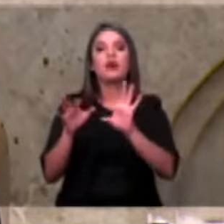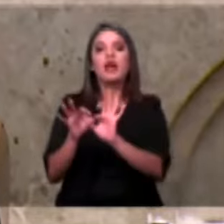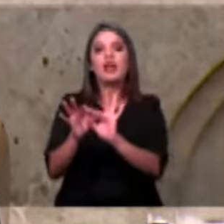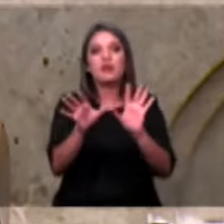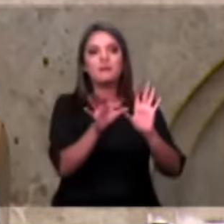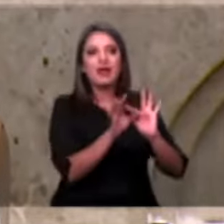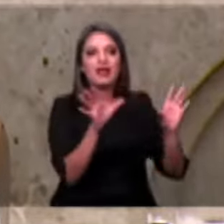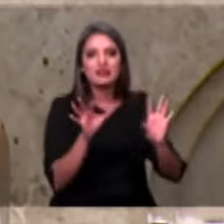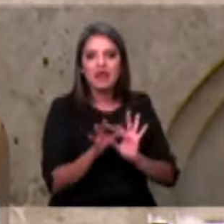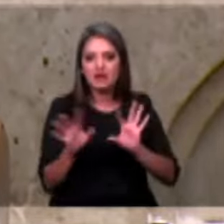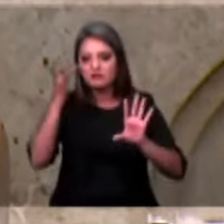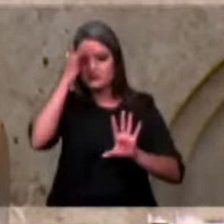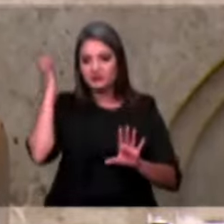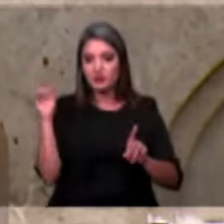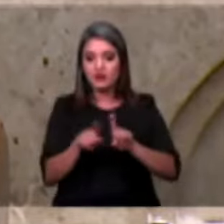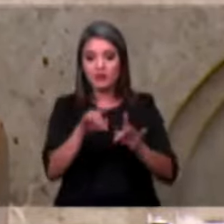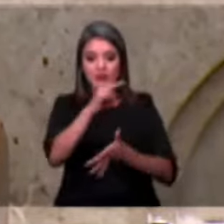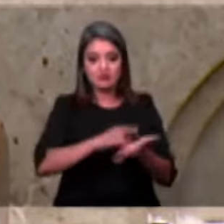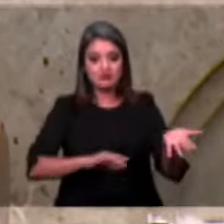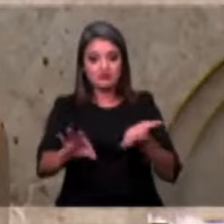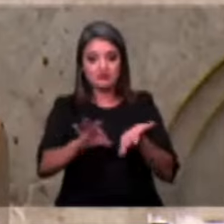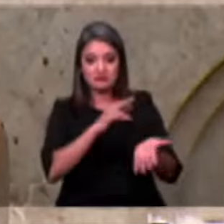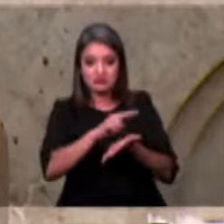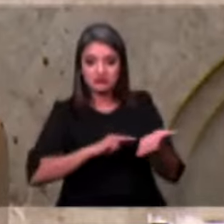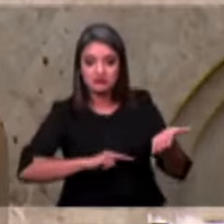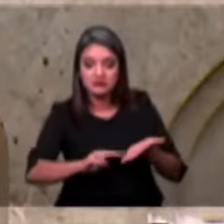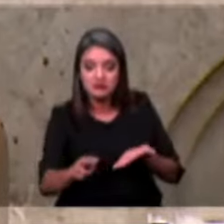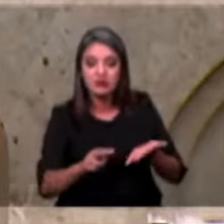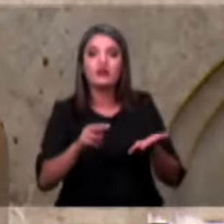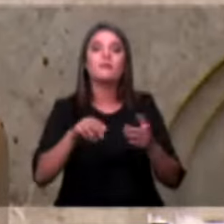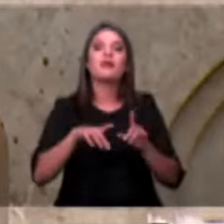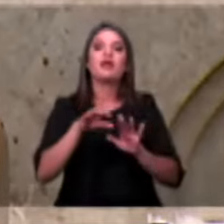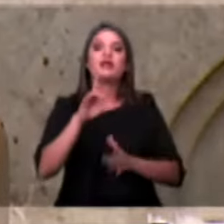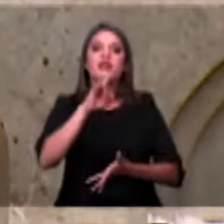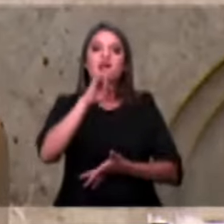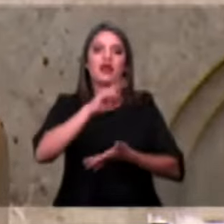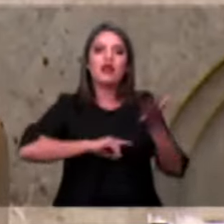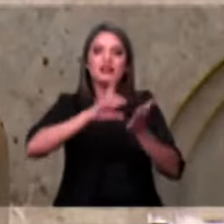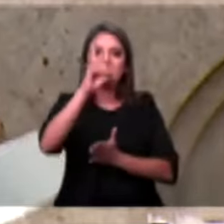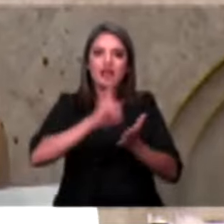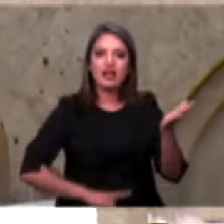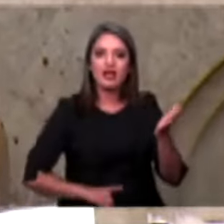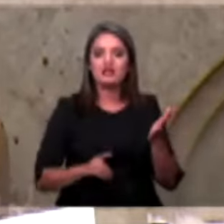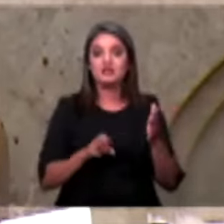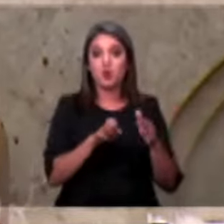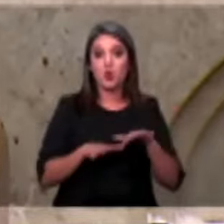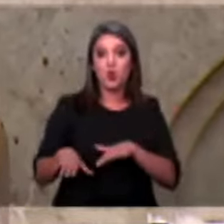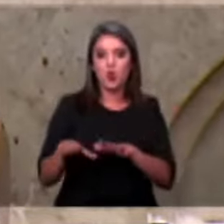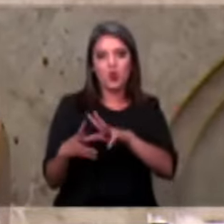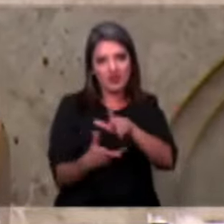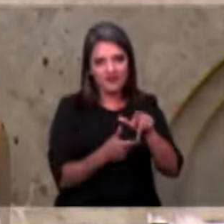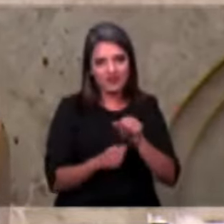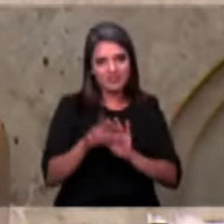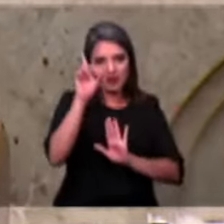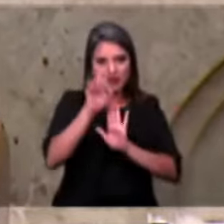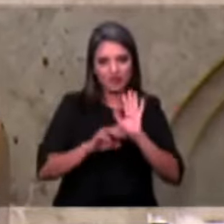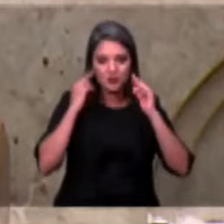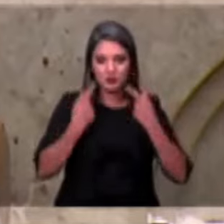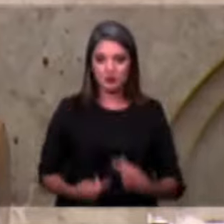dentre outros tratados internacionais, da Declaração Universal dos Direitos Humanos da ONU de